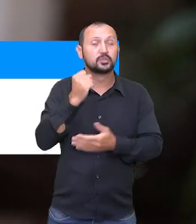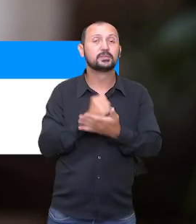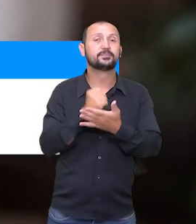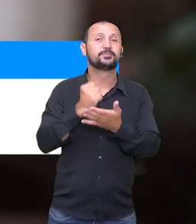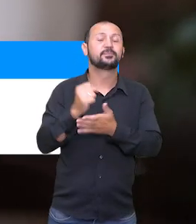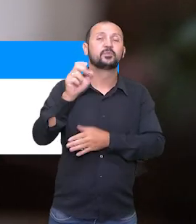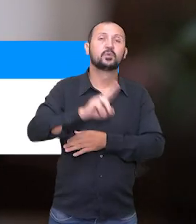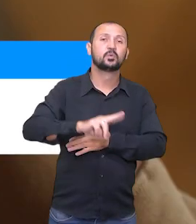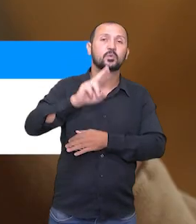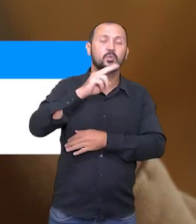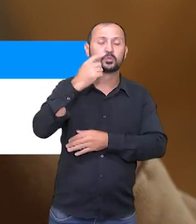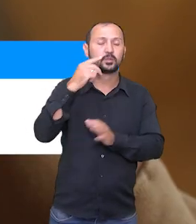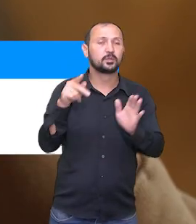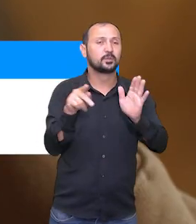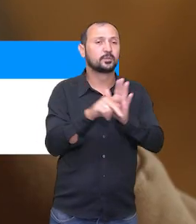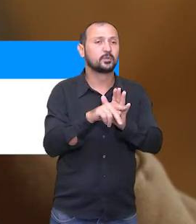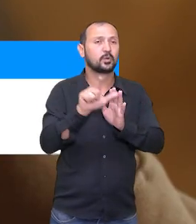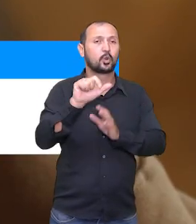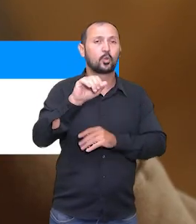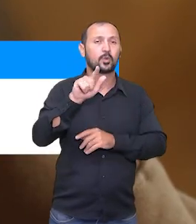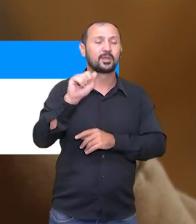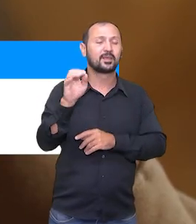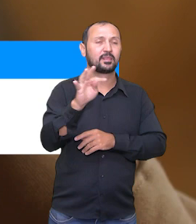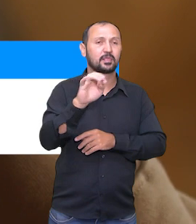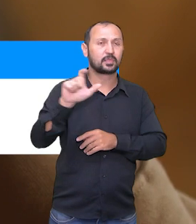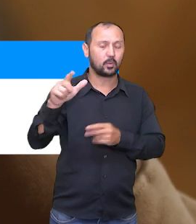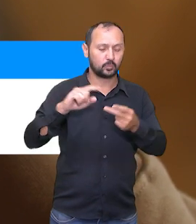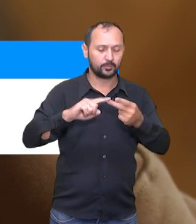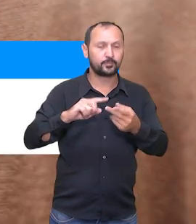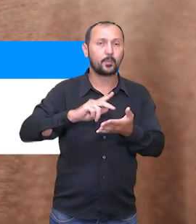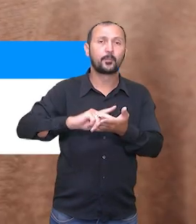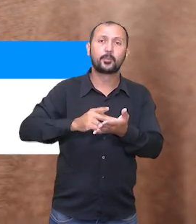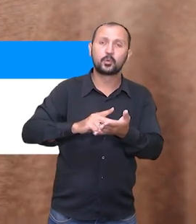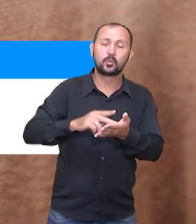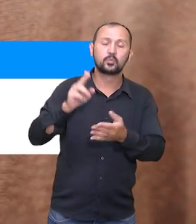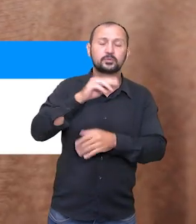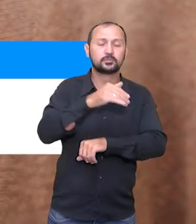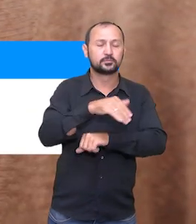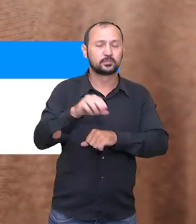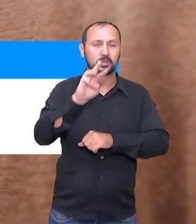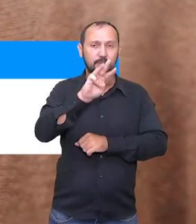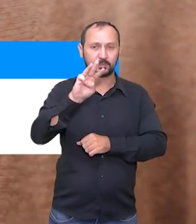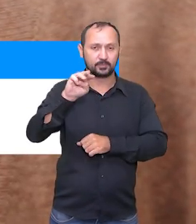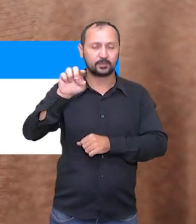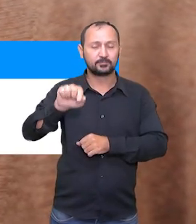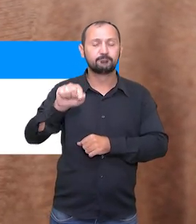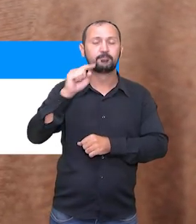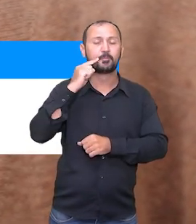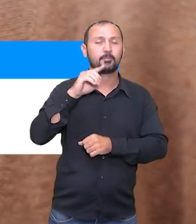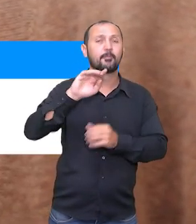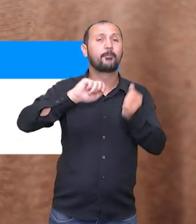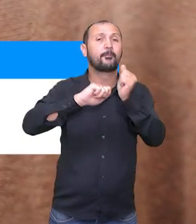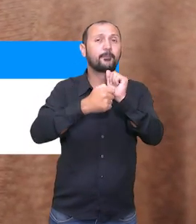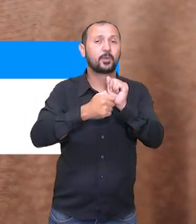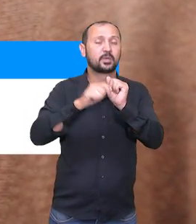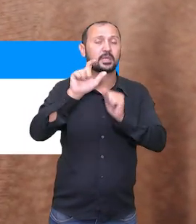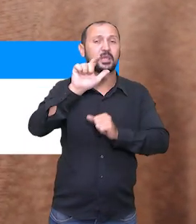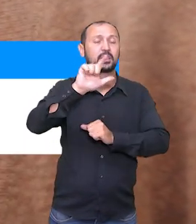consumidor sumatogrossense se cadastrar através dos portais Bloquetel, do Procon MS, através do endereço